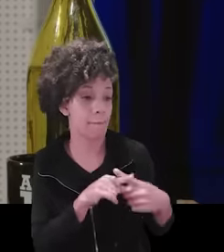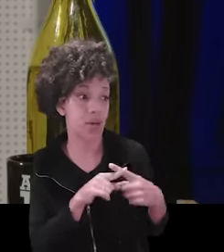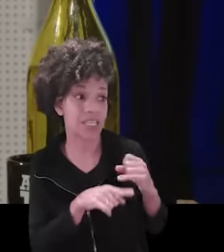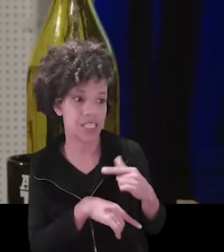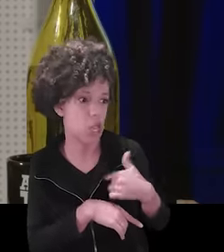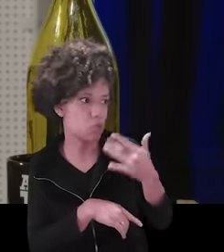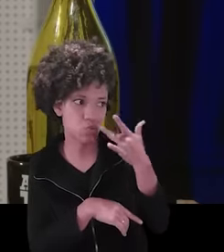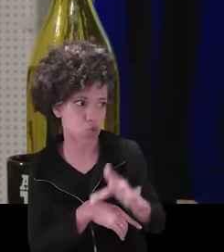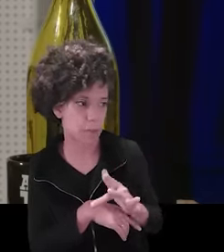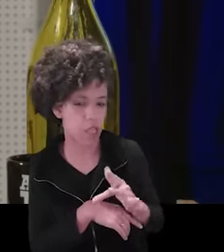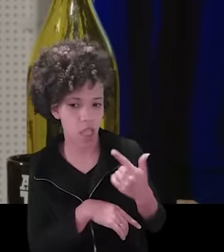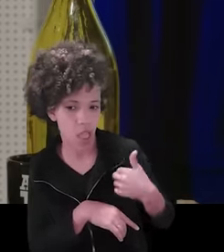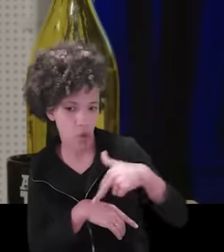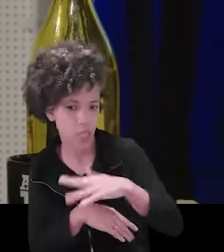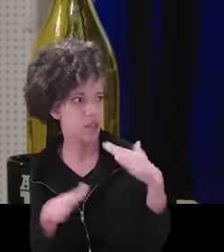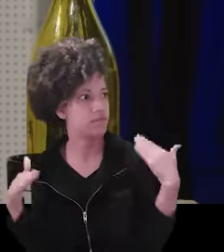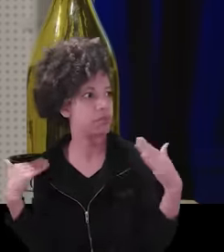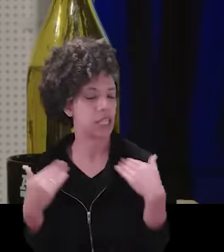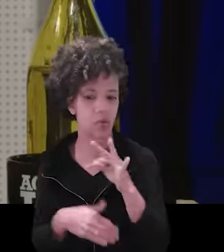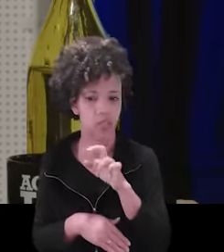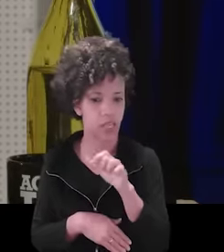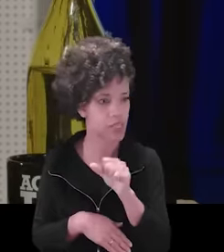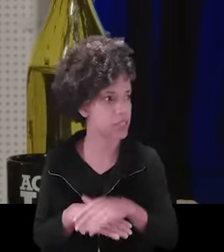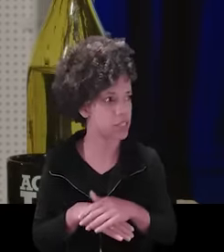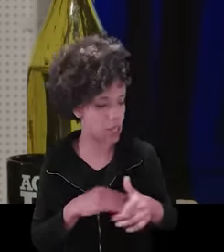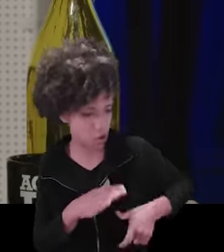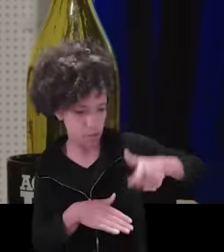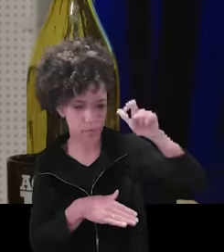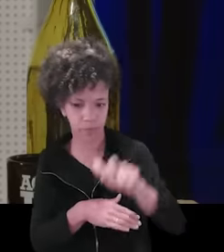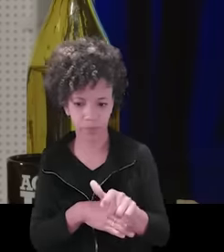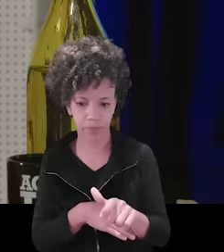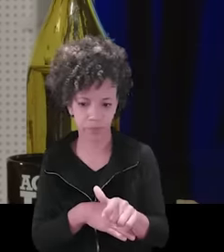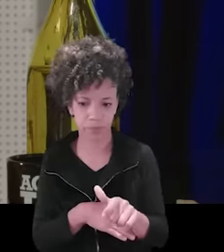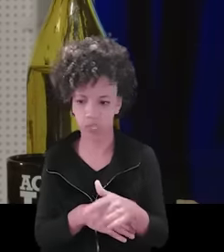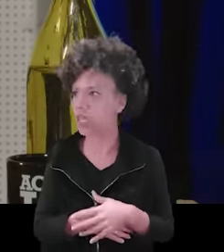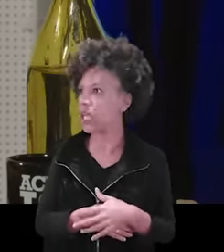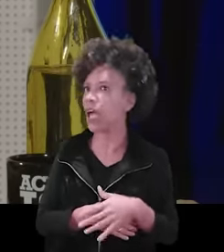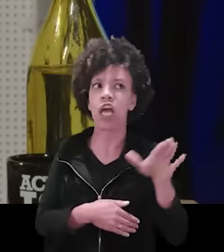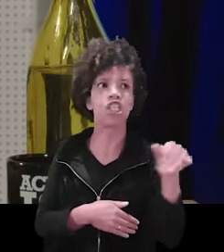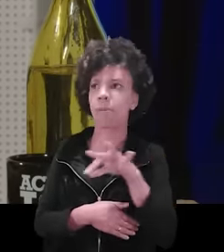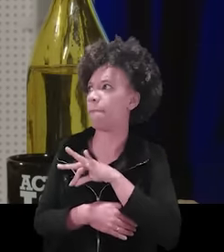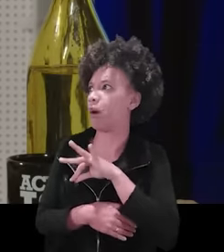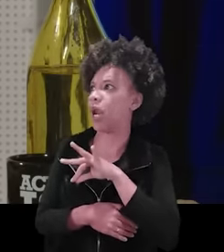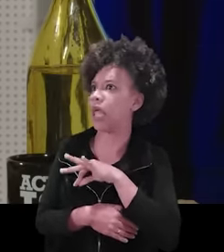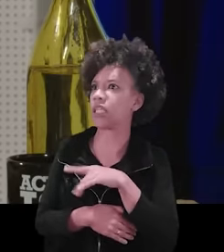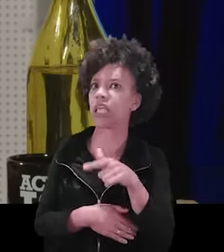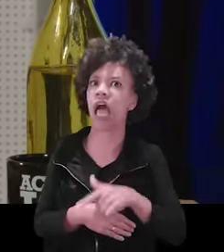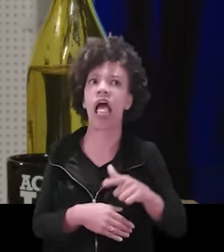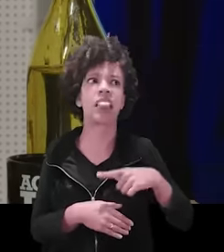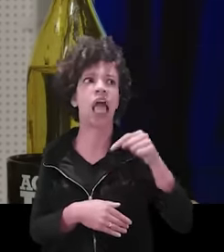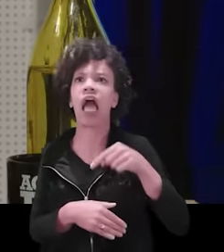estado porque se eu não soubesse eu ia no Texas entrar num bar e o cara eu ia colocar a arma na minha mesa eu ia chamar a polícia